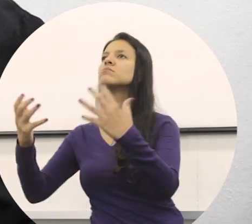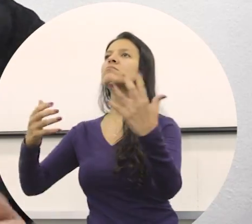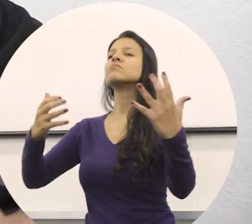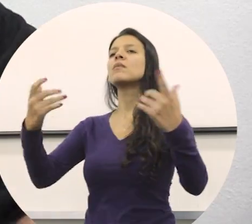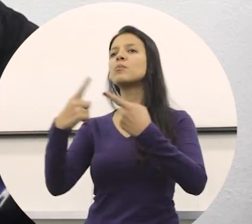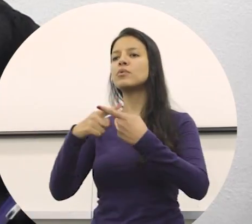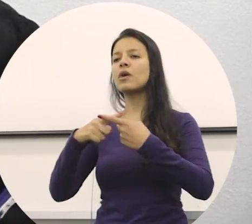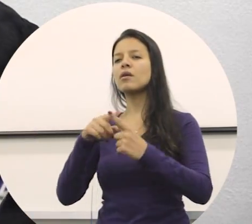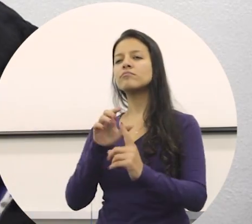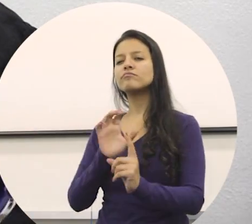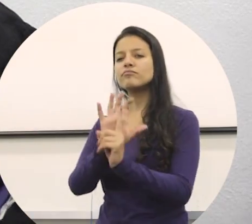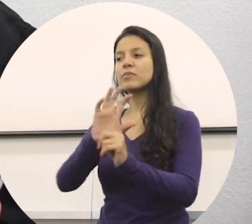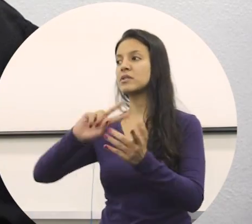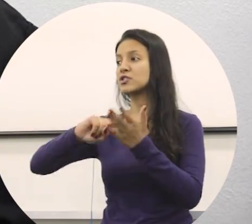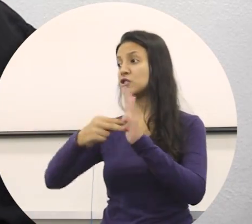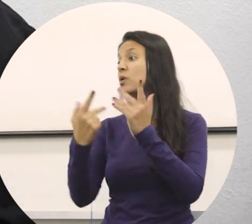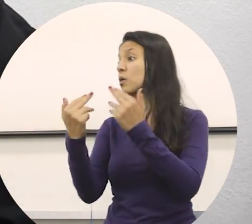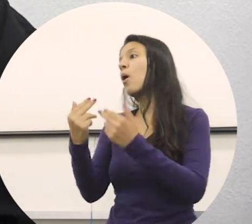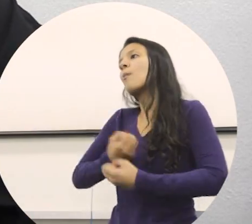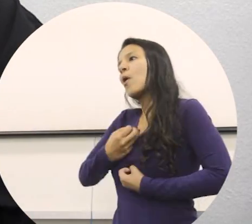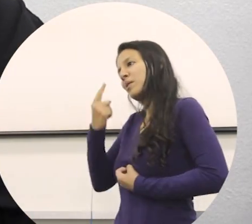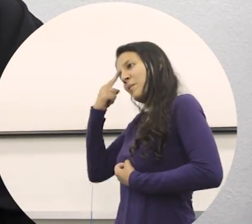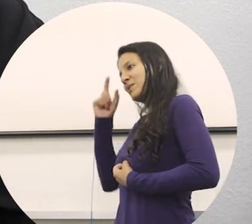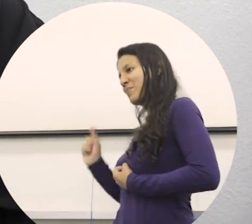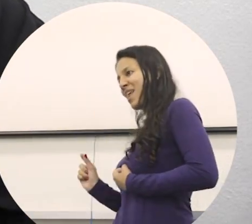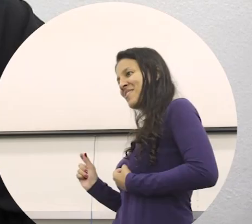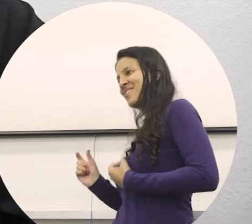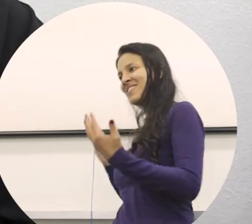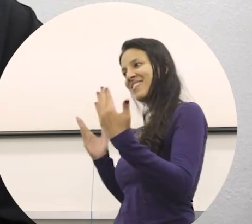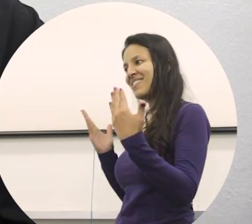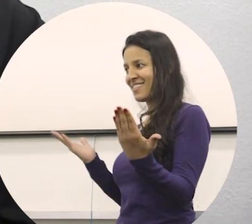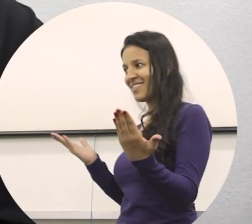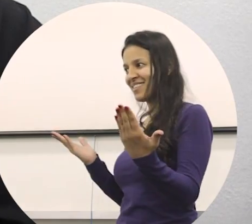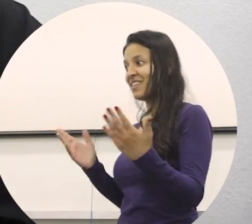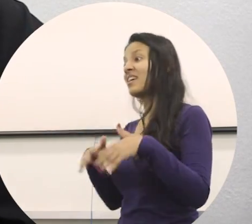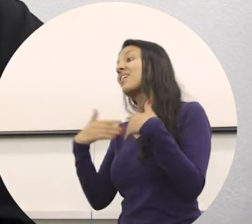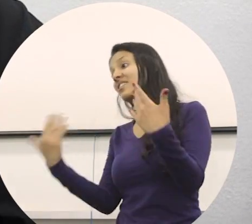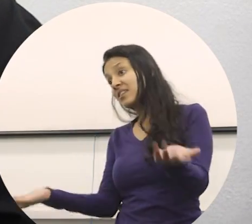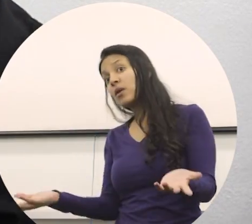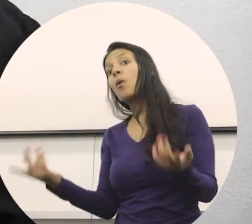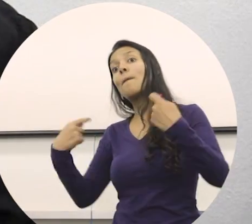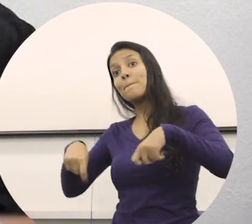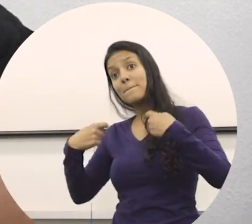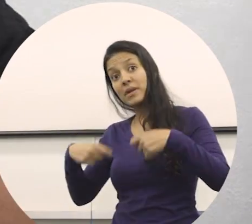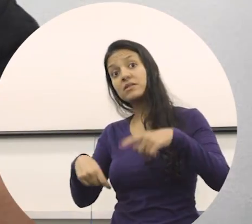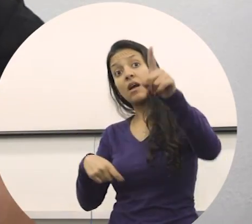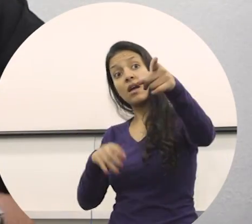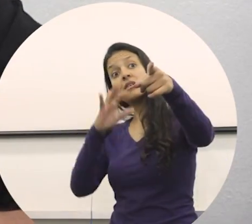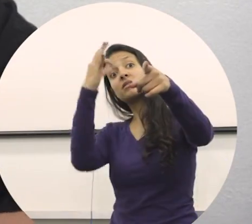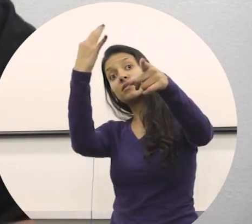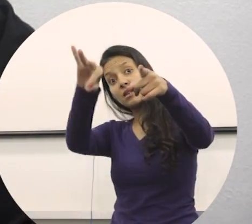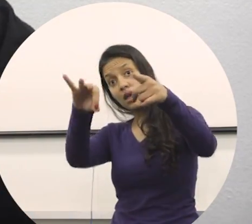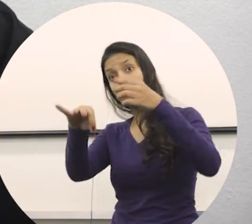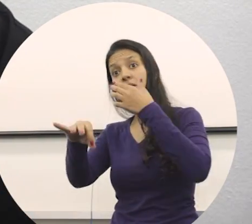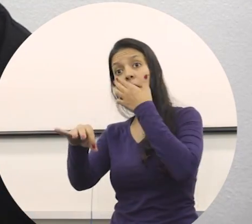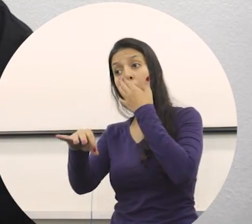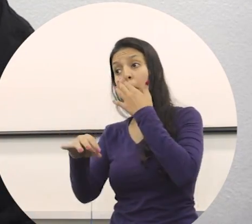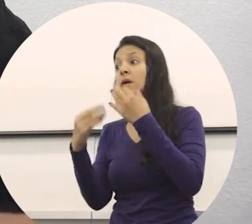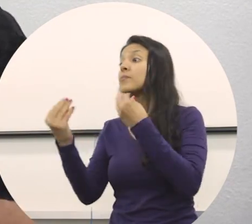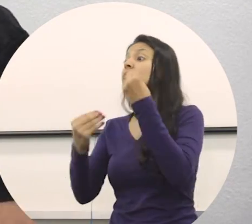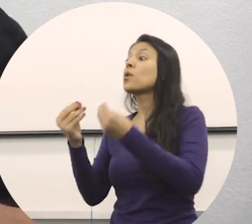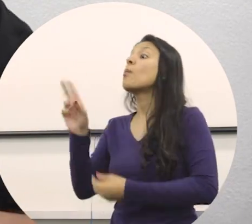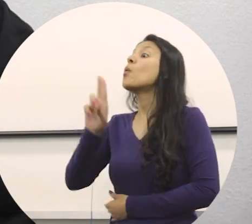tal sentido, como fazem os poetas. Você entendeu? Então, assim, eu acho que a gente precisa, tá certo, a questão do